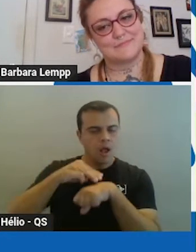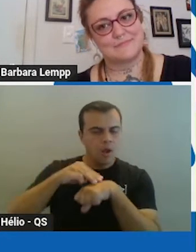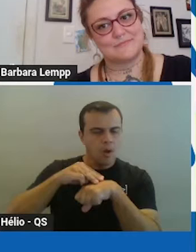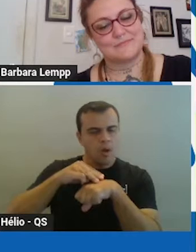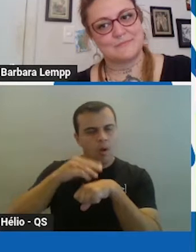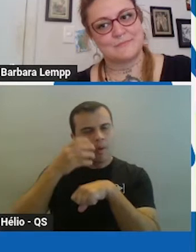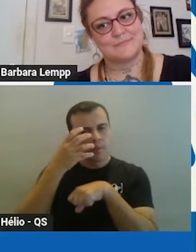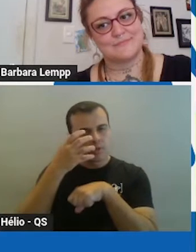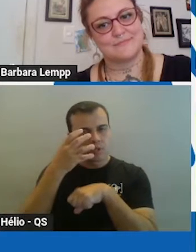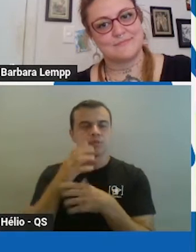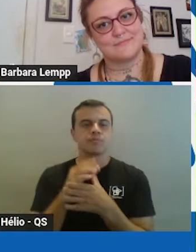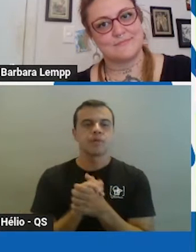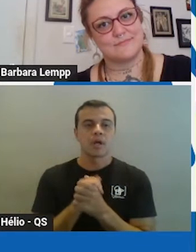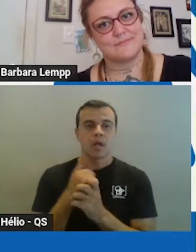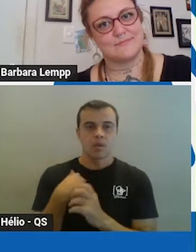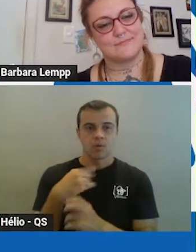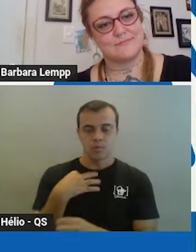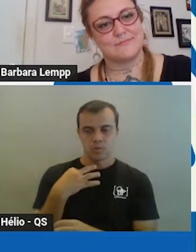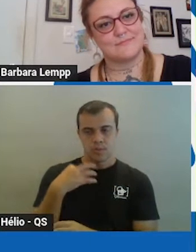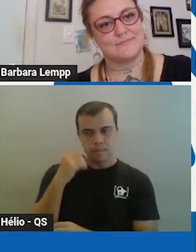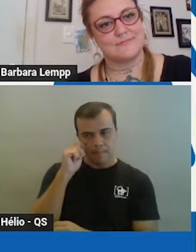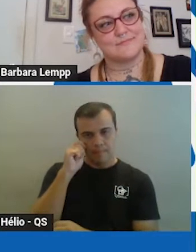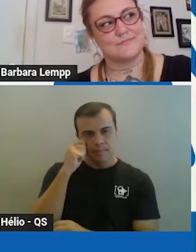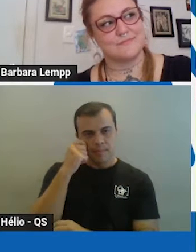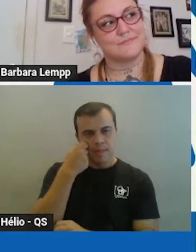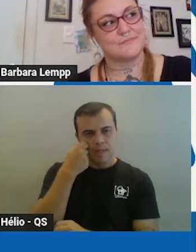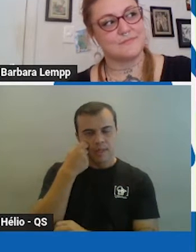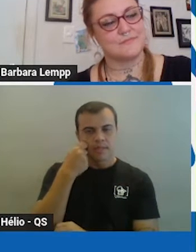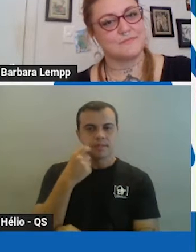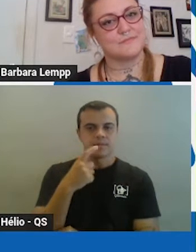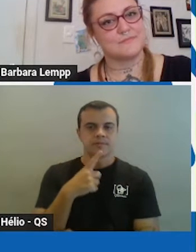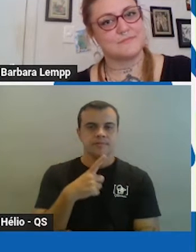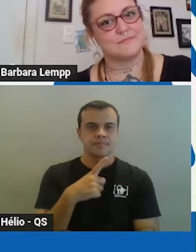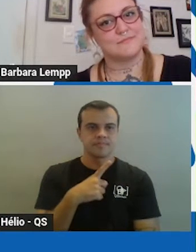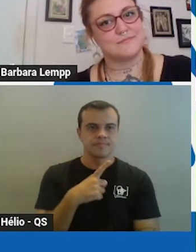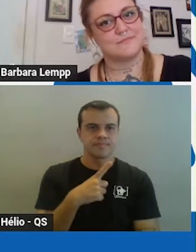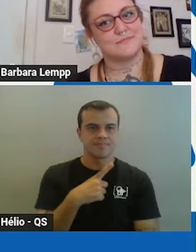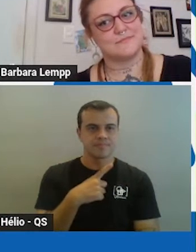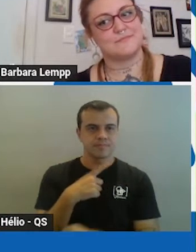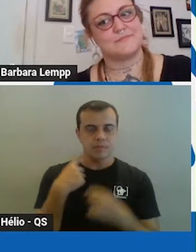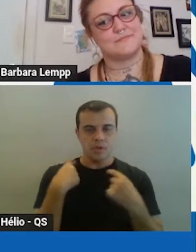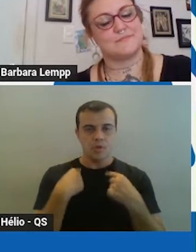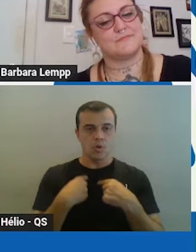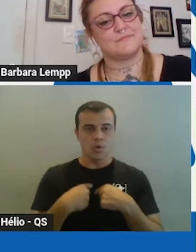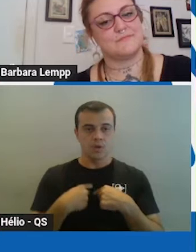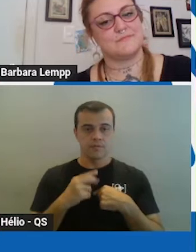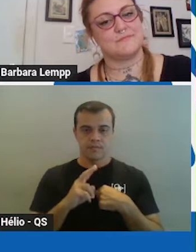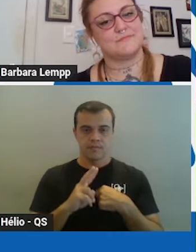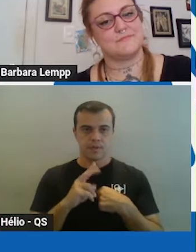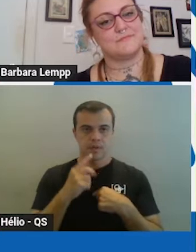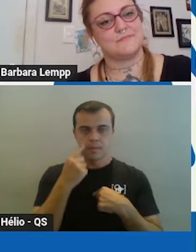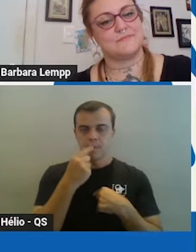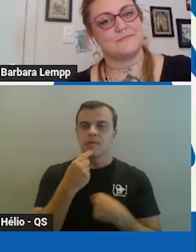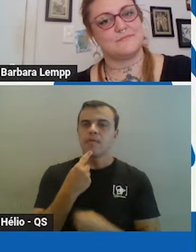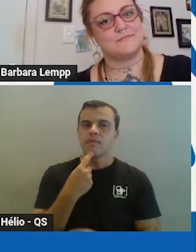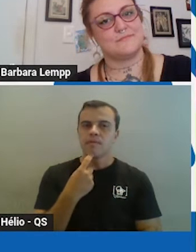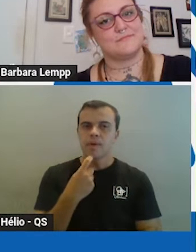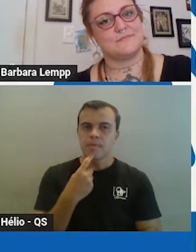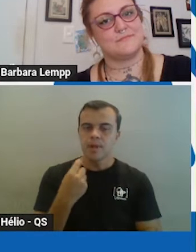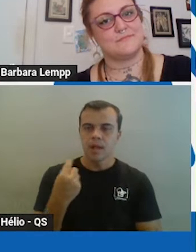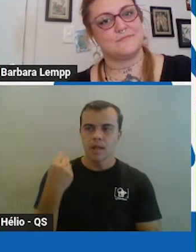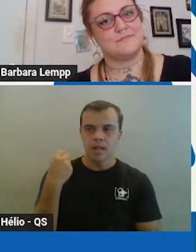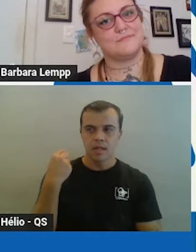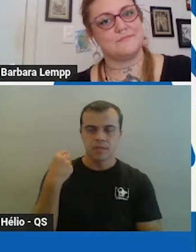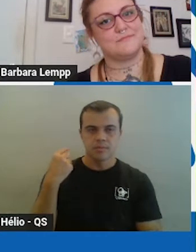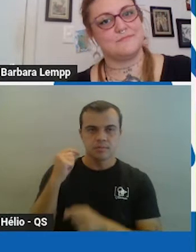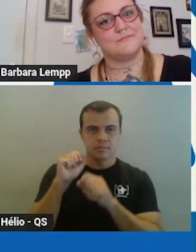manchadinho assim. Tô com uma blusa preta com decote em V, de batom vermelho, e atrás de mim